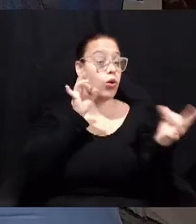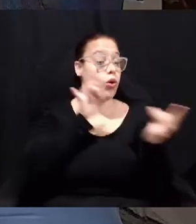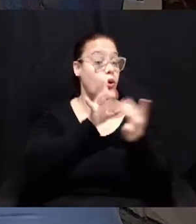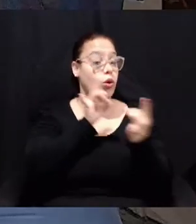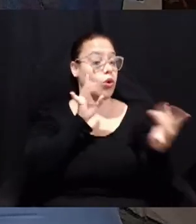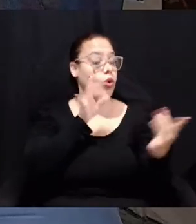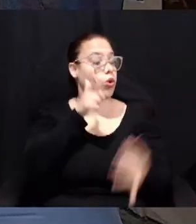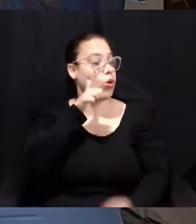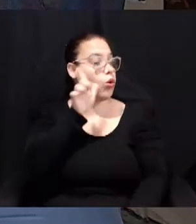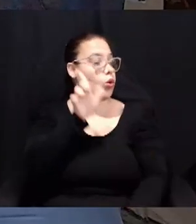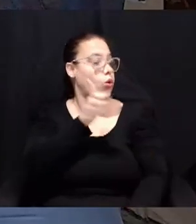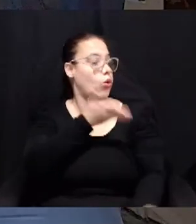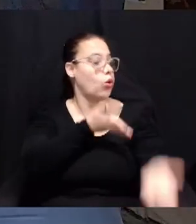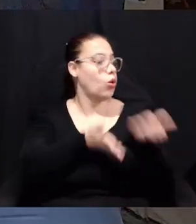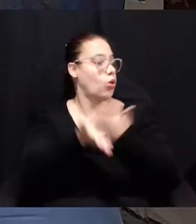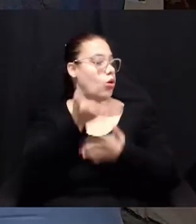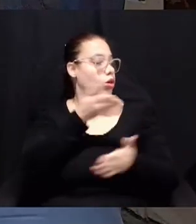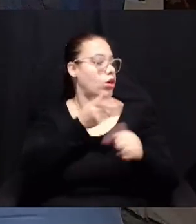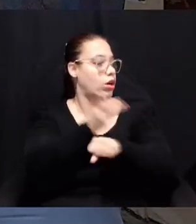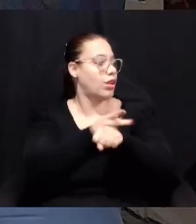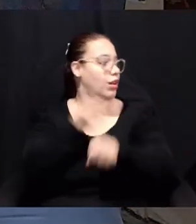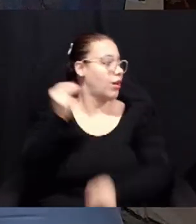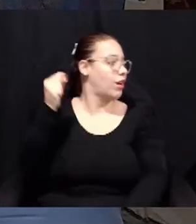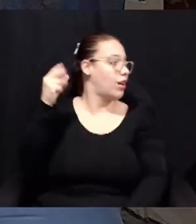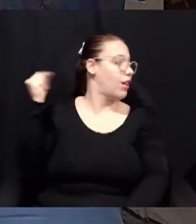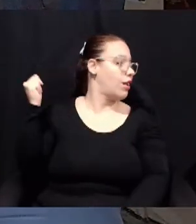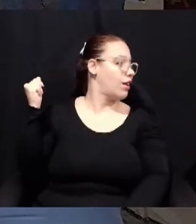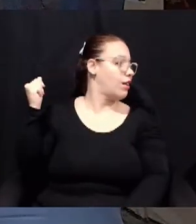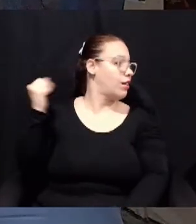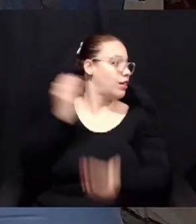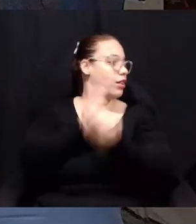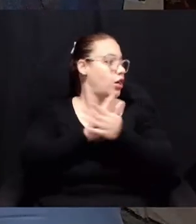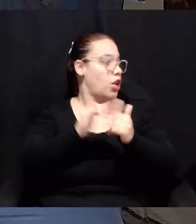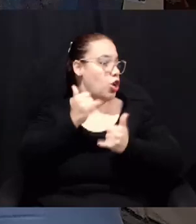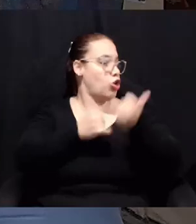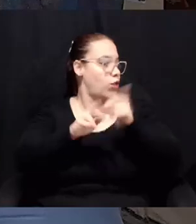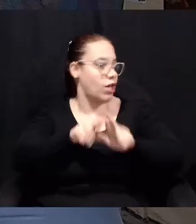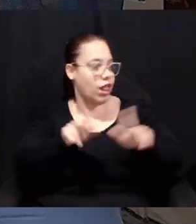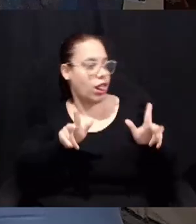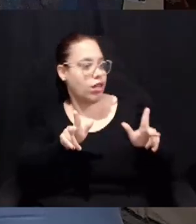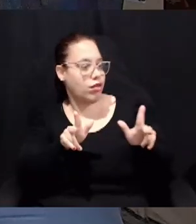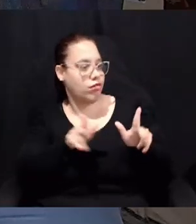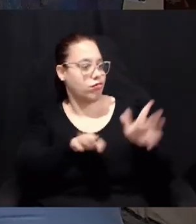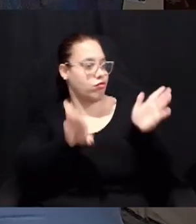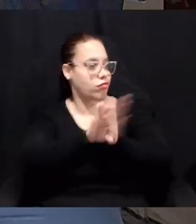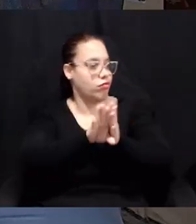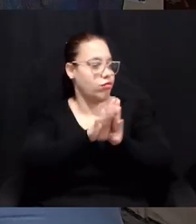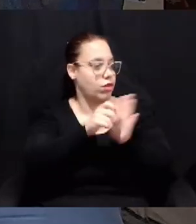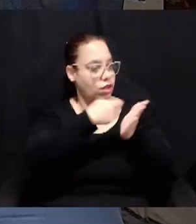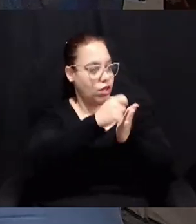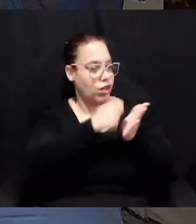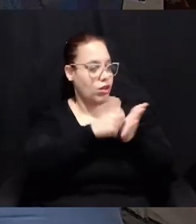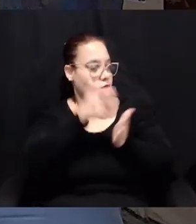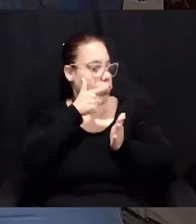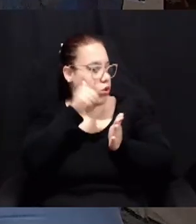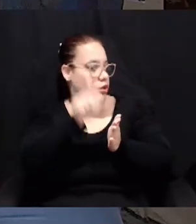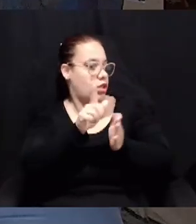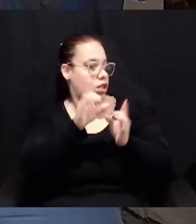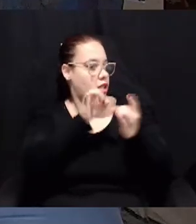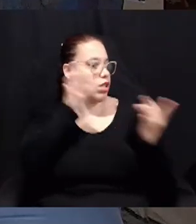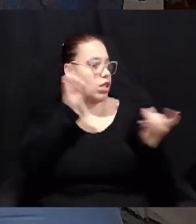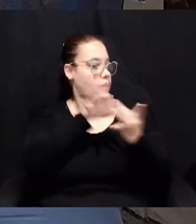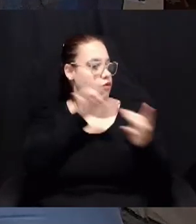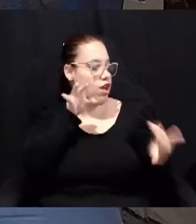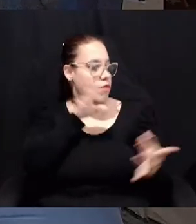essa troca que você buscava lá atrás, quando deixou de fazer os brinquedos e foi para a editora? Hoje você consegue ter esse feedback, essa